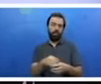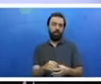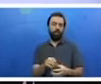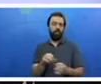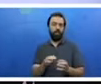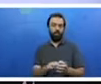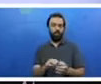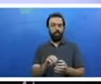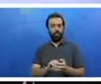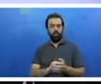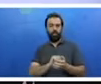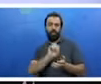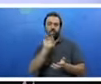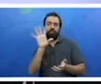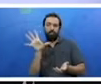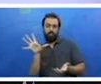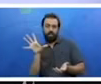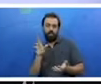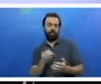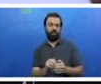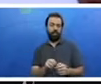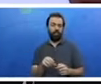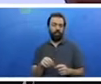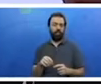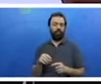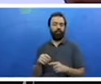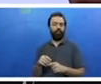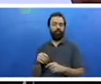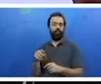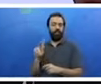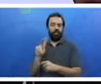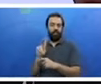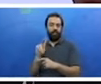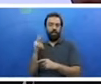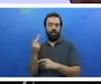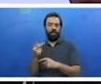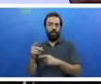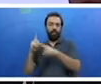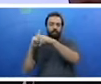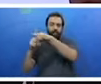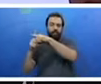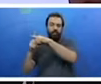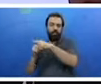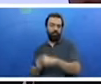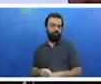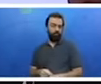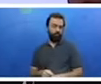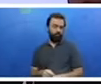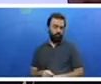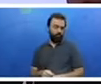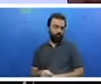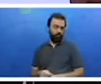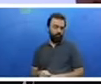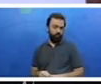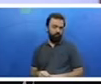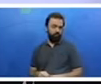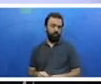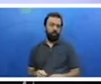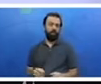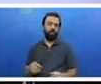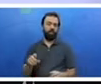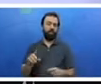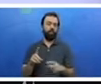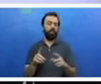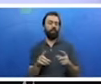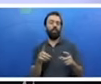H+. Então, aqui no exemplo, nós temos um ácido que é o ácido clorídrico que foi adicionado na água. Quando ele é adicionado